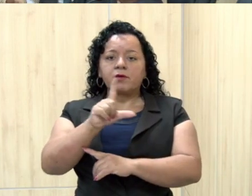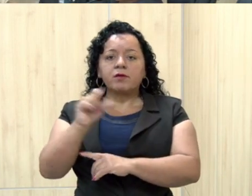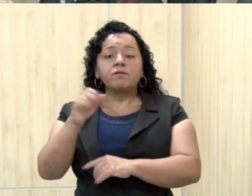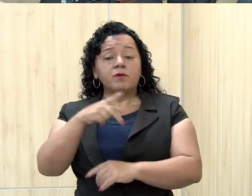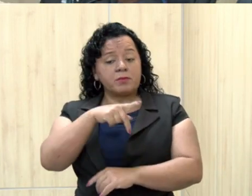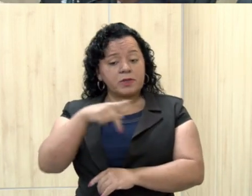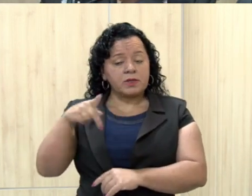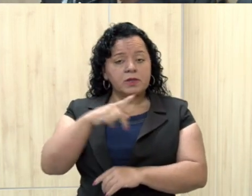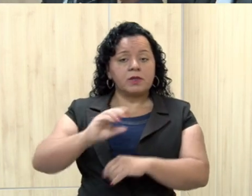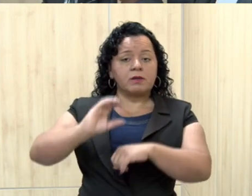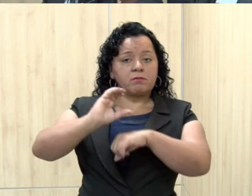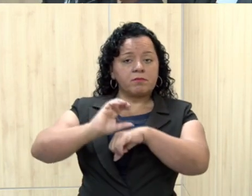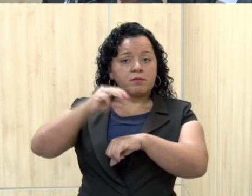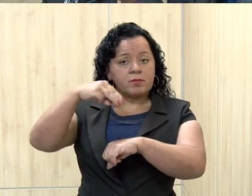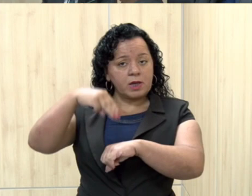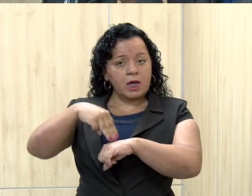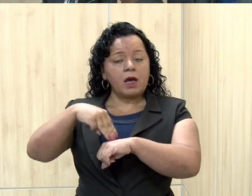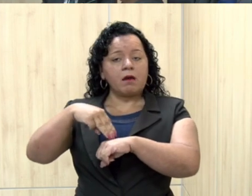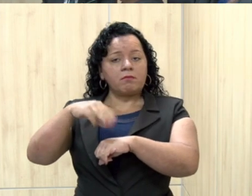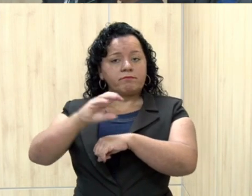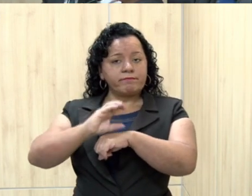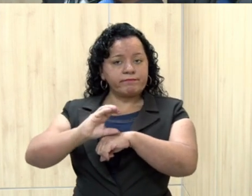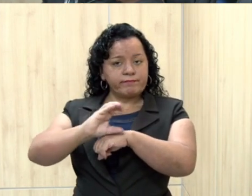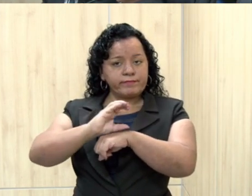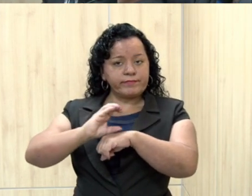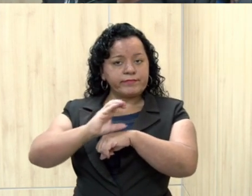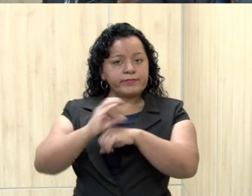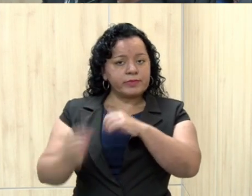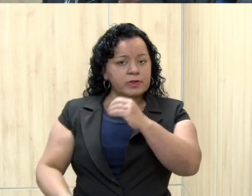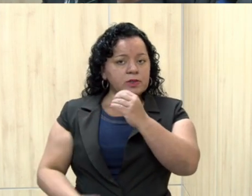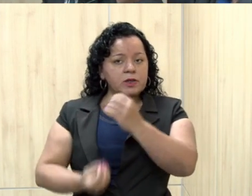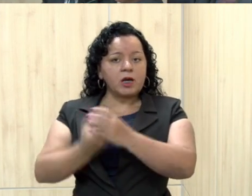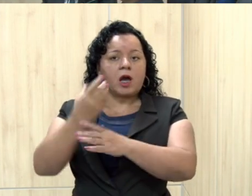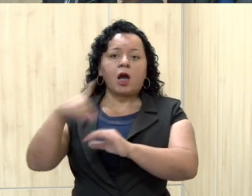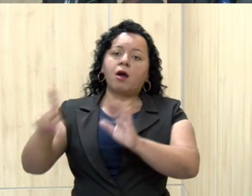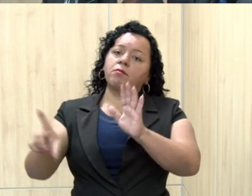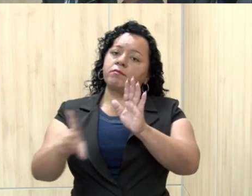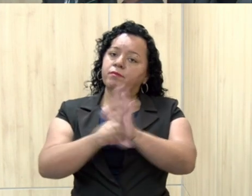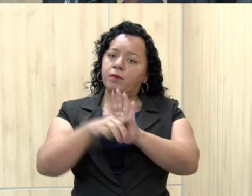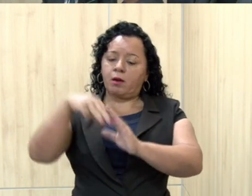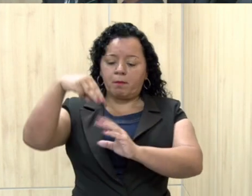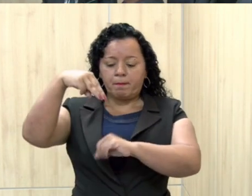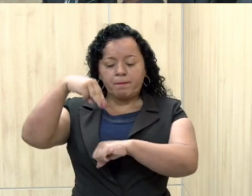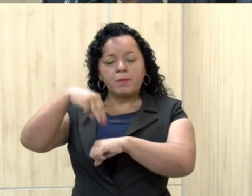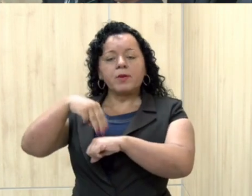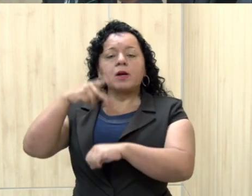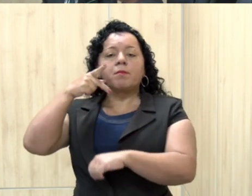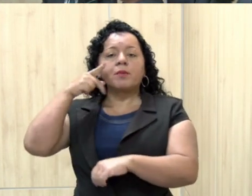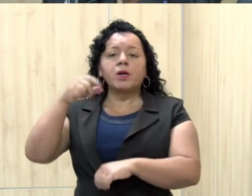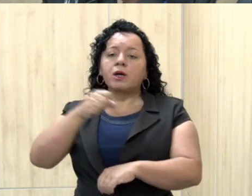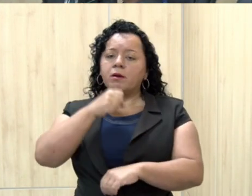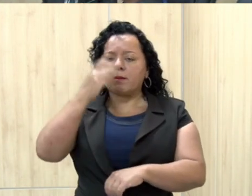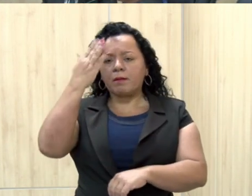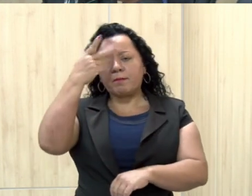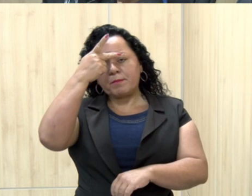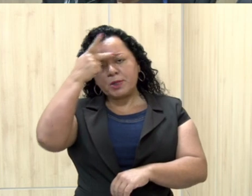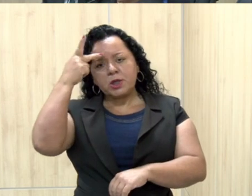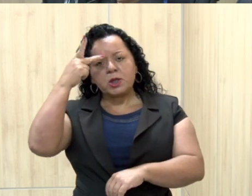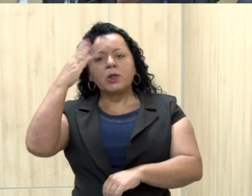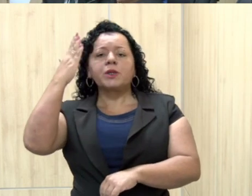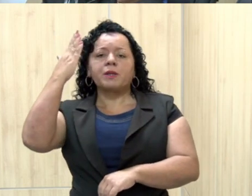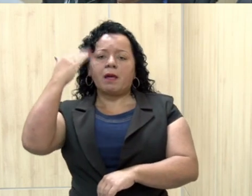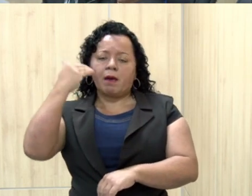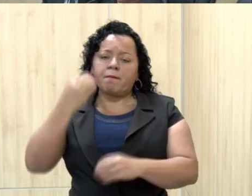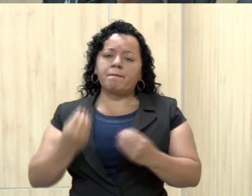na constituinte onde se criou toda a legislação Municipal de Porto Velho uma pessoa muito sábia e merecedora